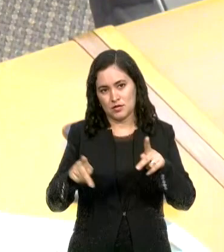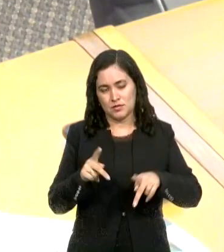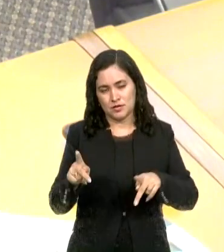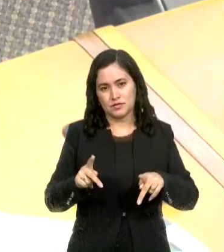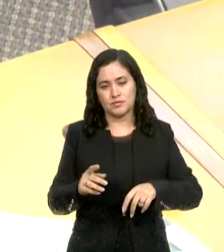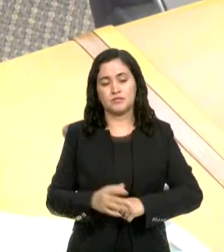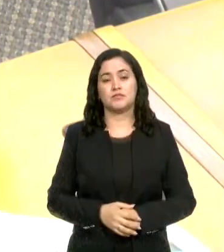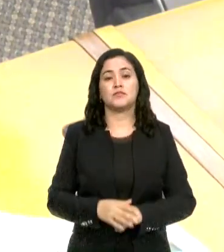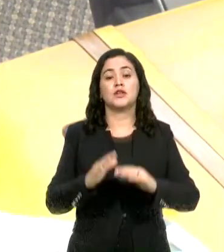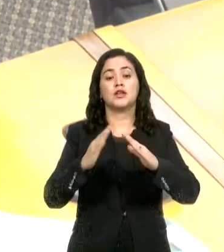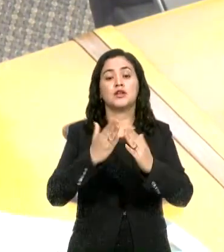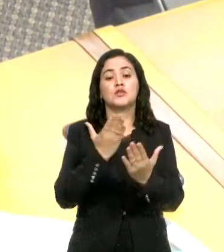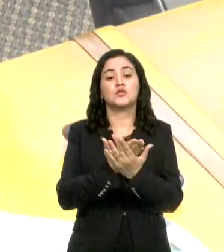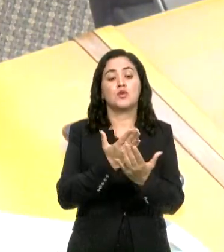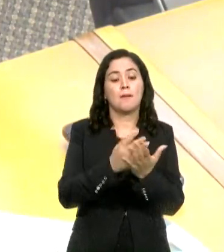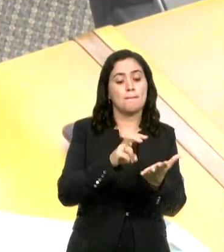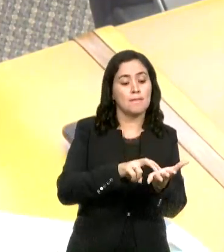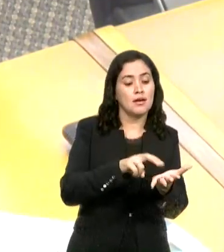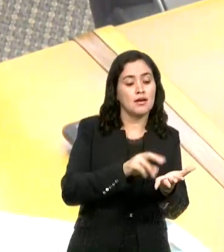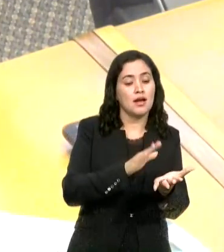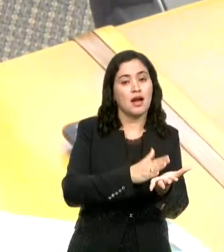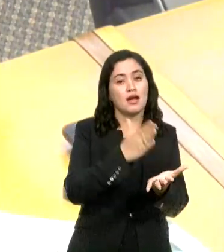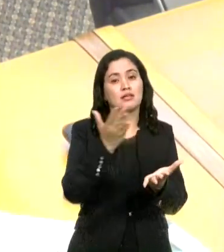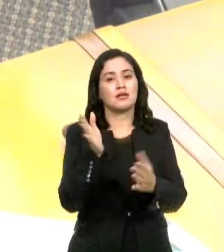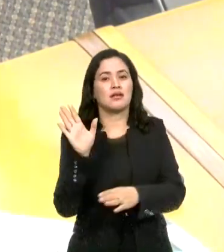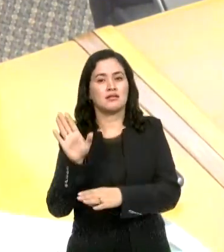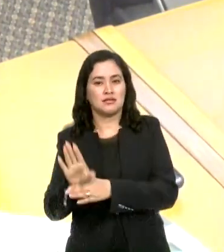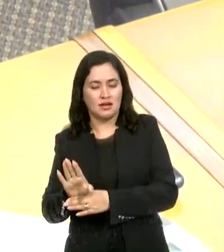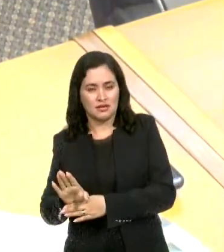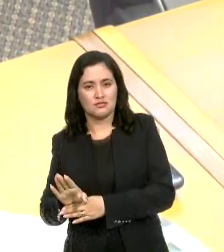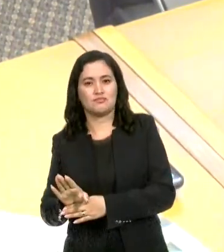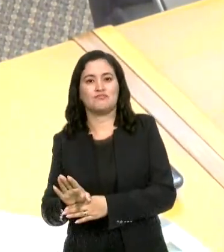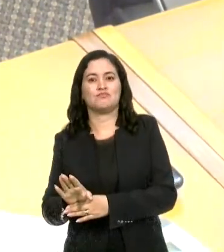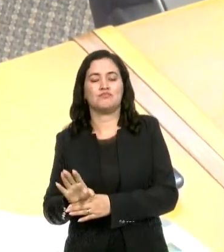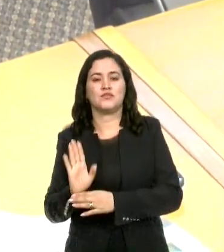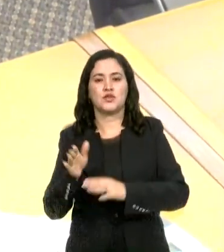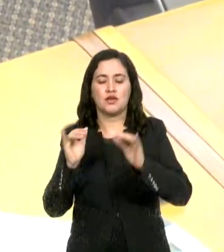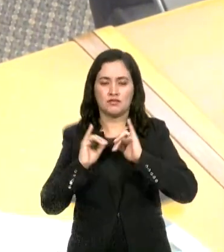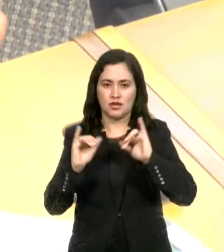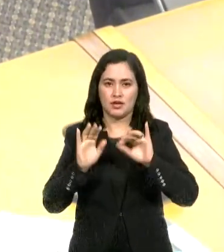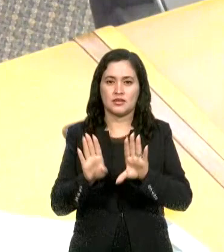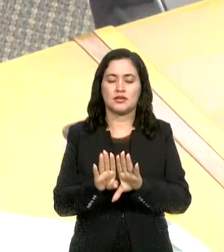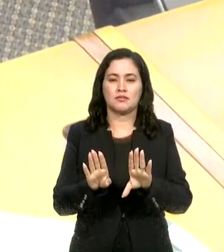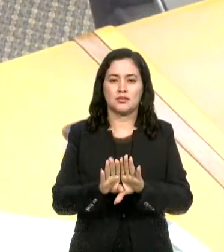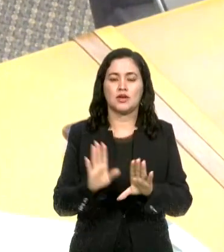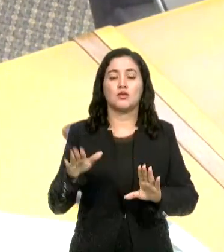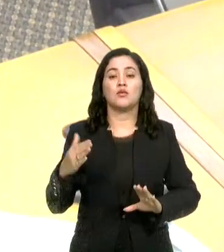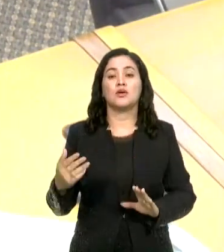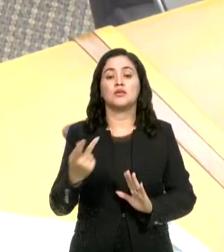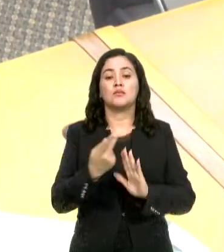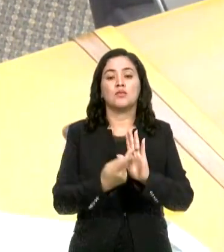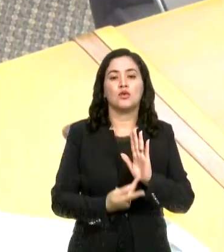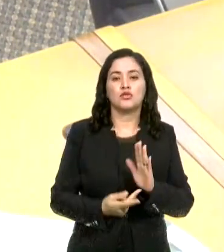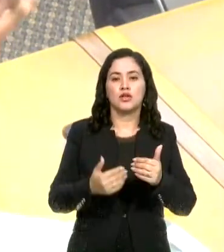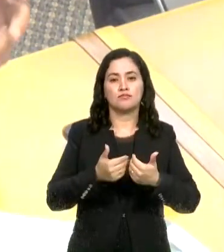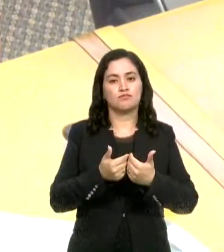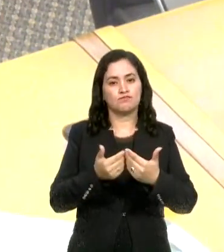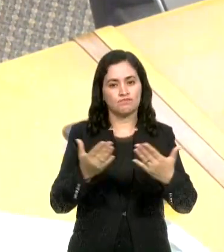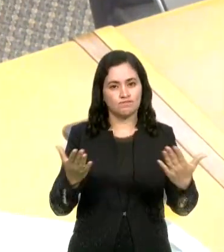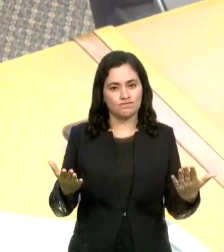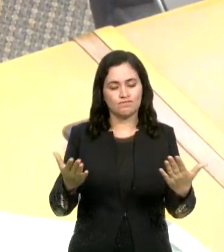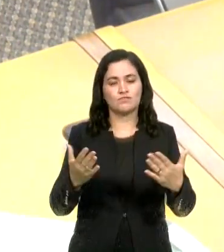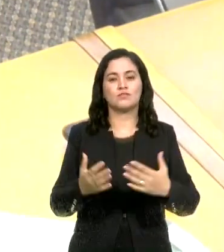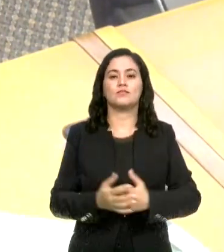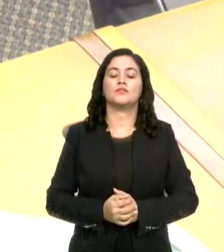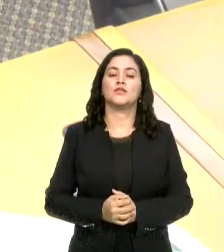integral, destacamos também, assim, quando foi lançado o programa. Programa importantíssimo, que terá um